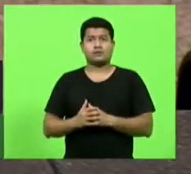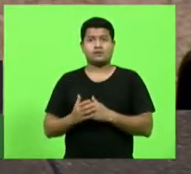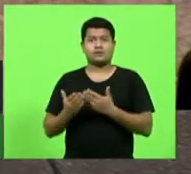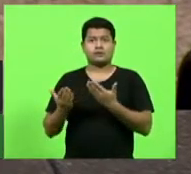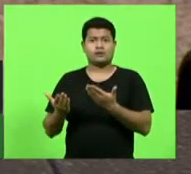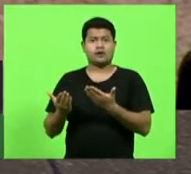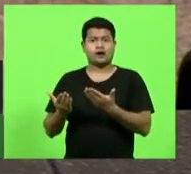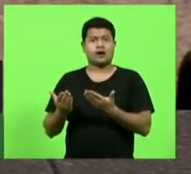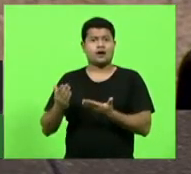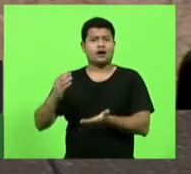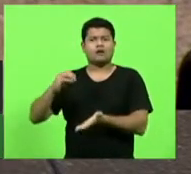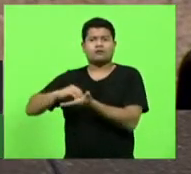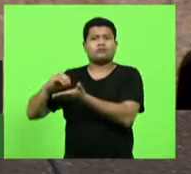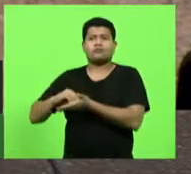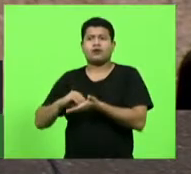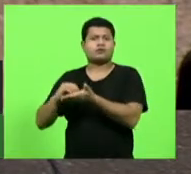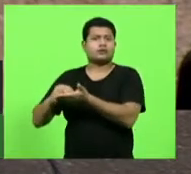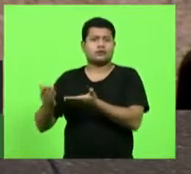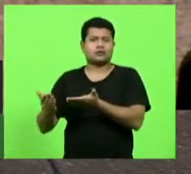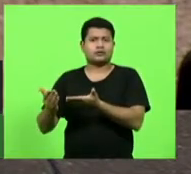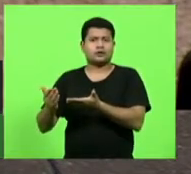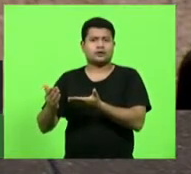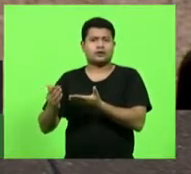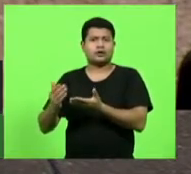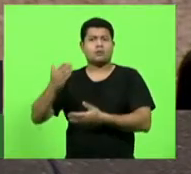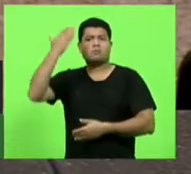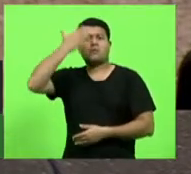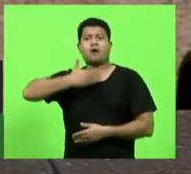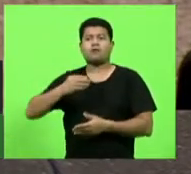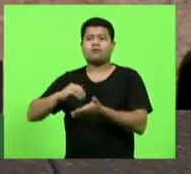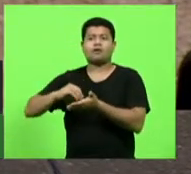inconsistência, insuficiência.